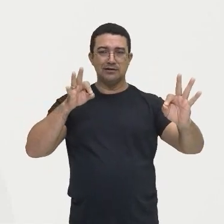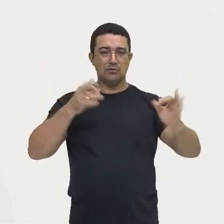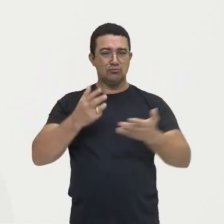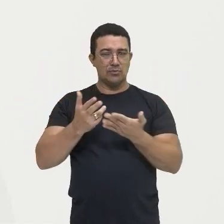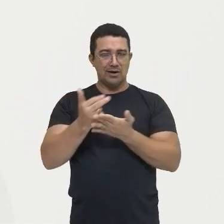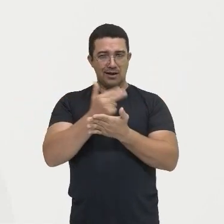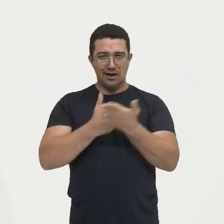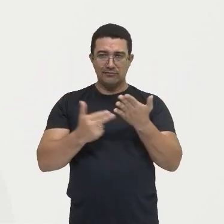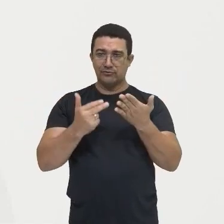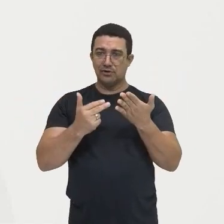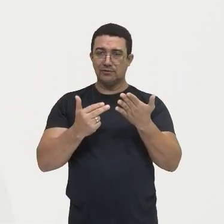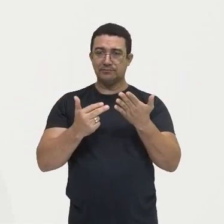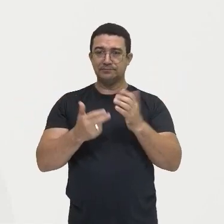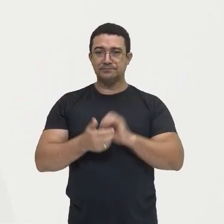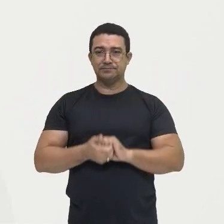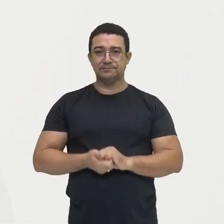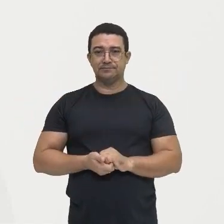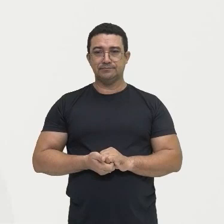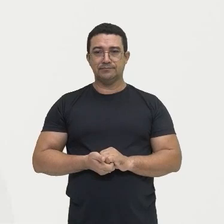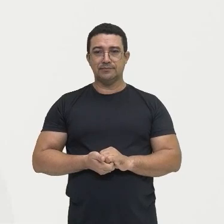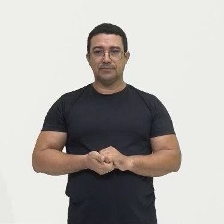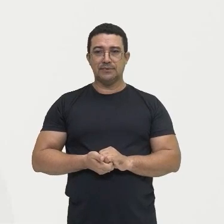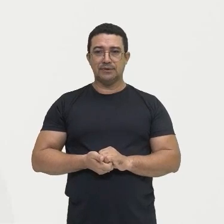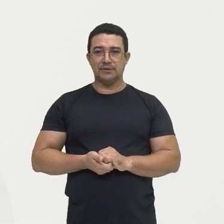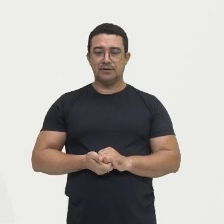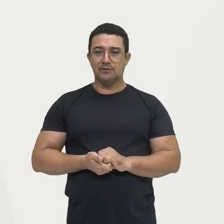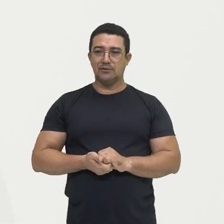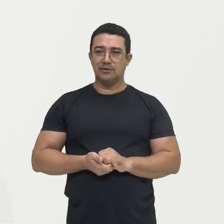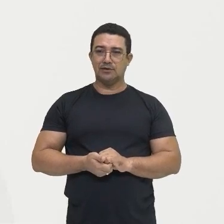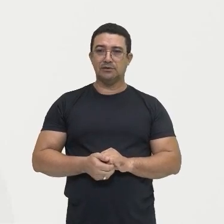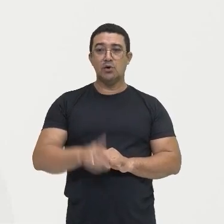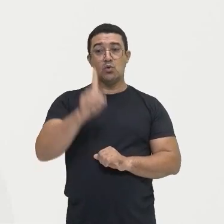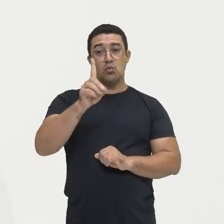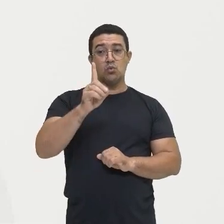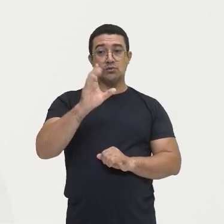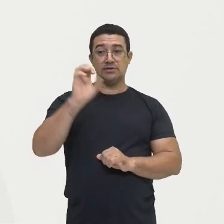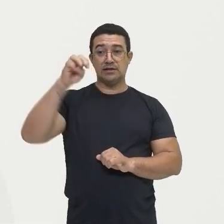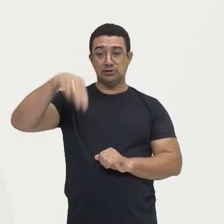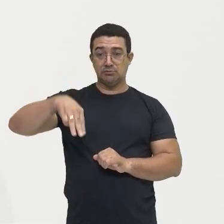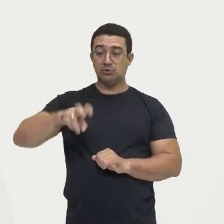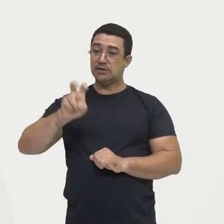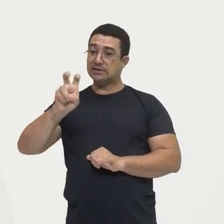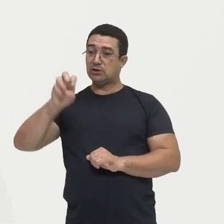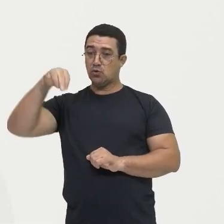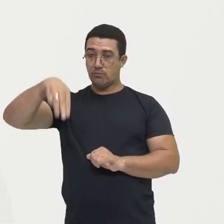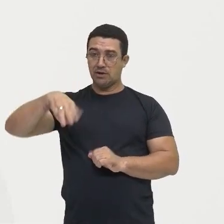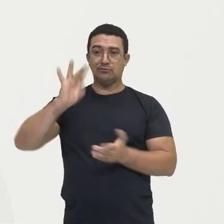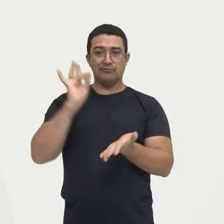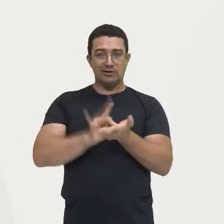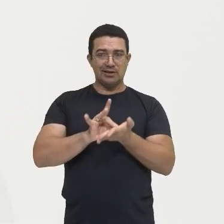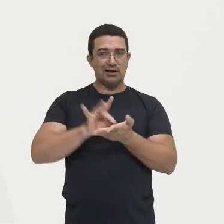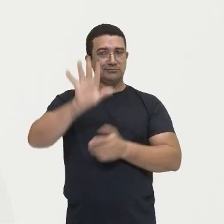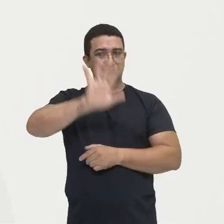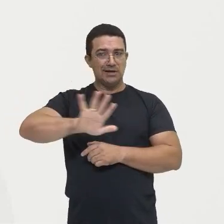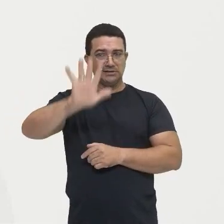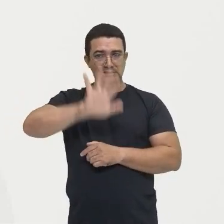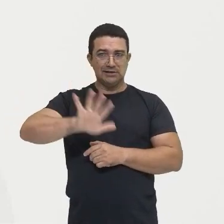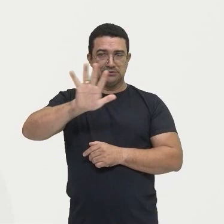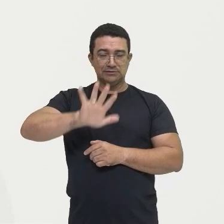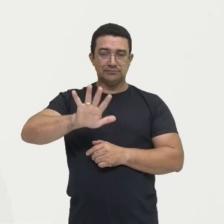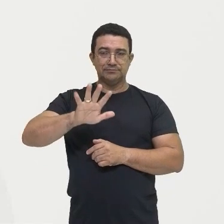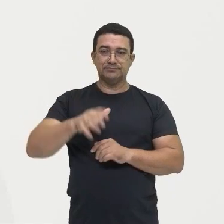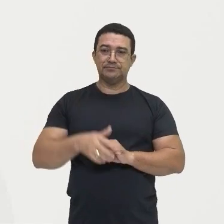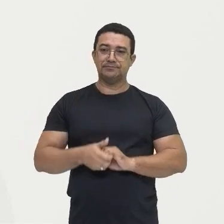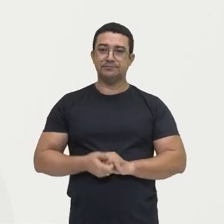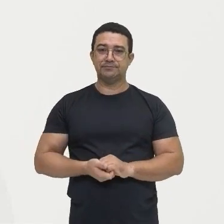medida aqui, a 5 metros no real. Então, quando eu pegar e aferir 1 centímetro, aqui no mapa, com